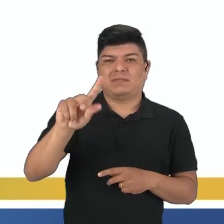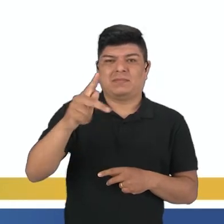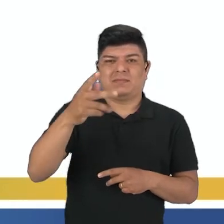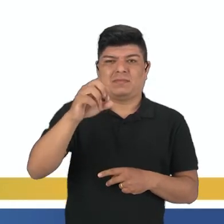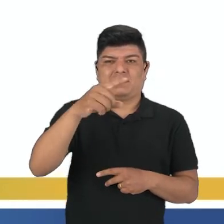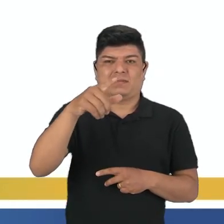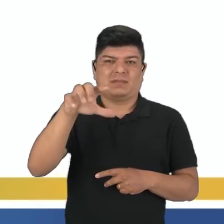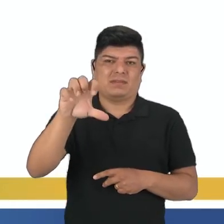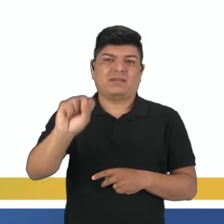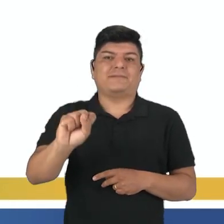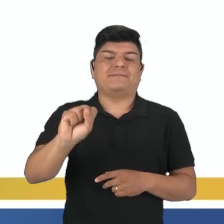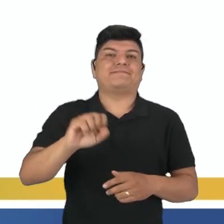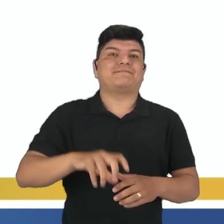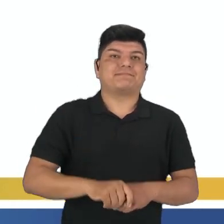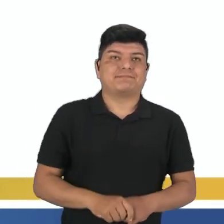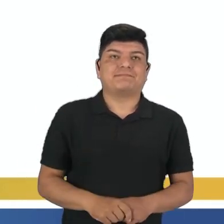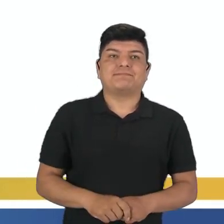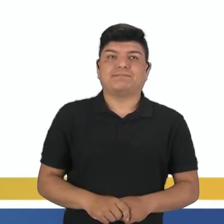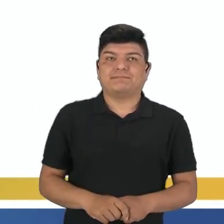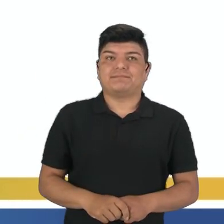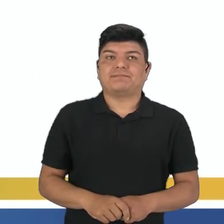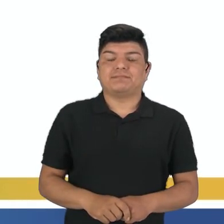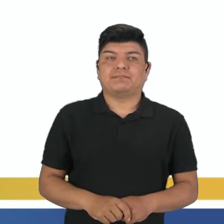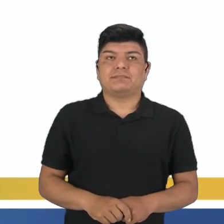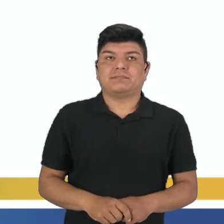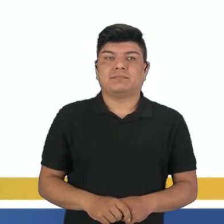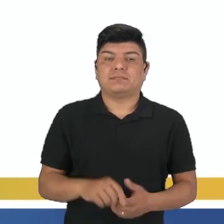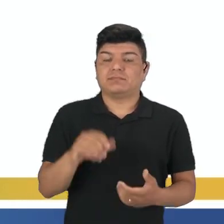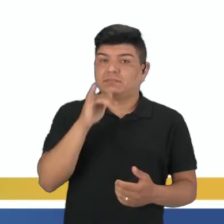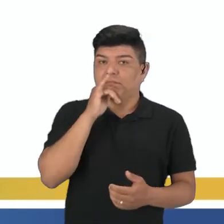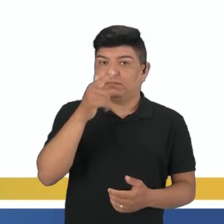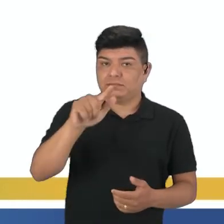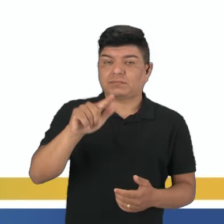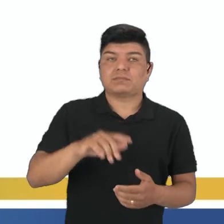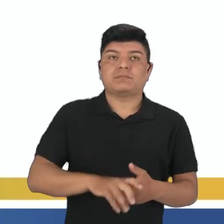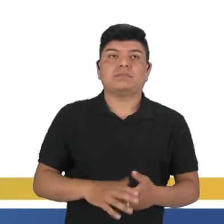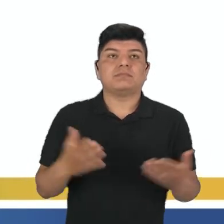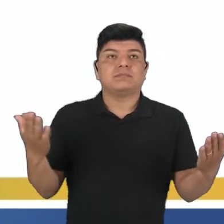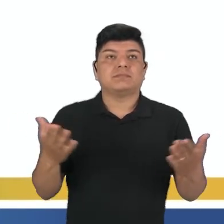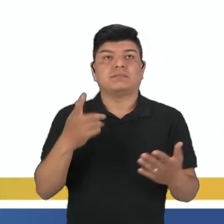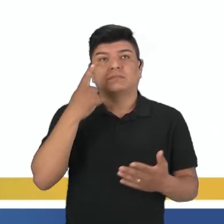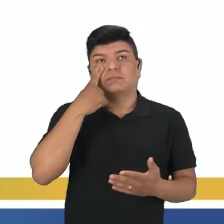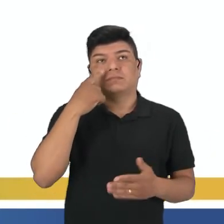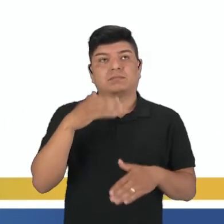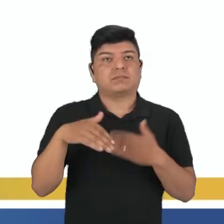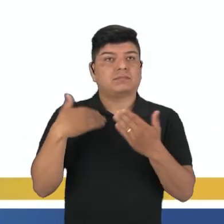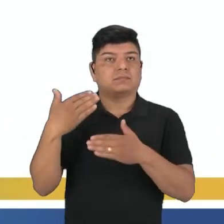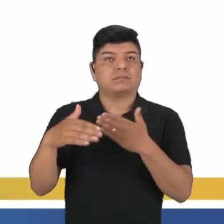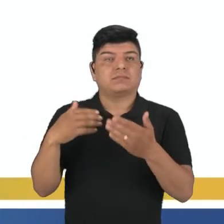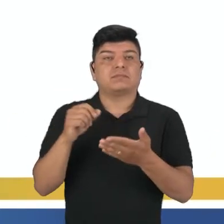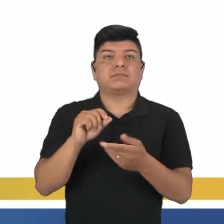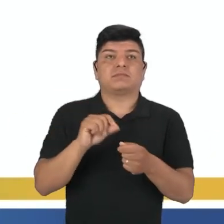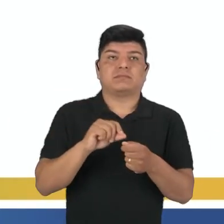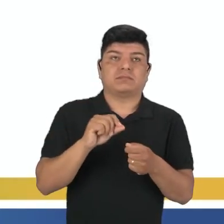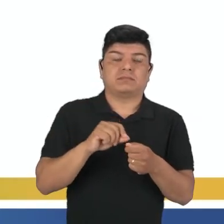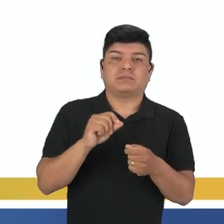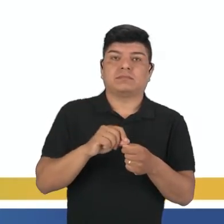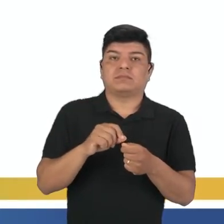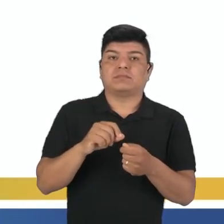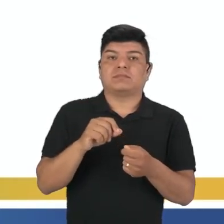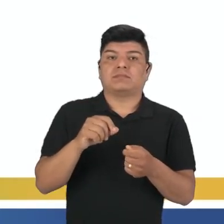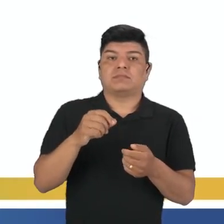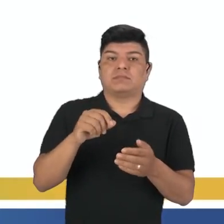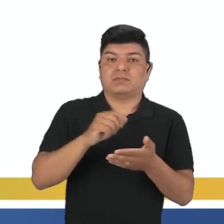muito grande. Então, mais um exemplo aí de notação científica. Agora a gente vai ver o processo de colocar em